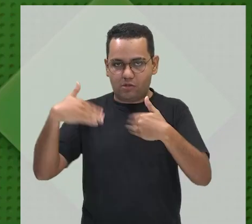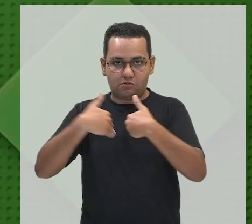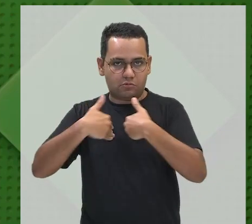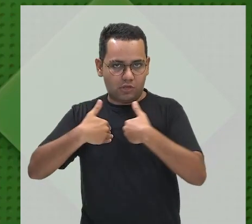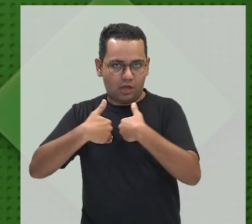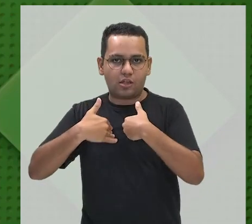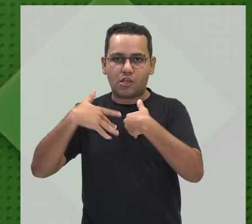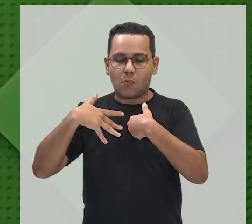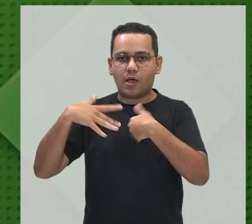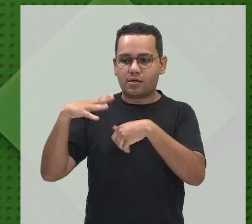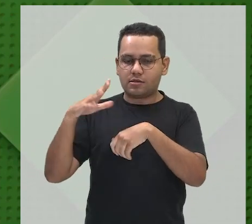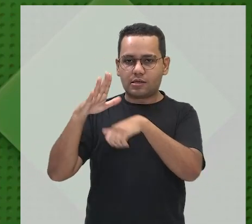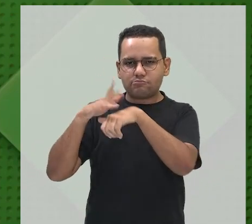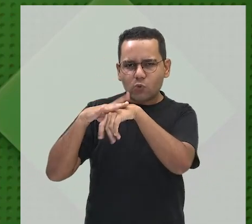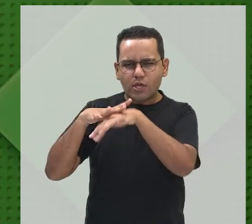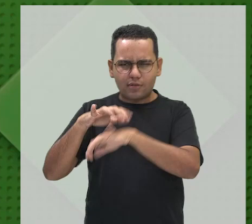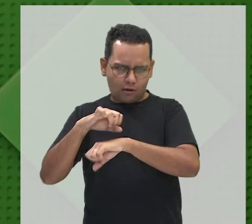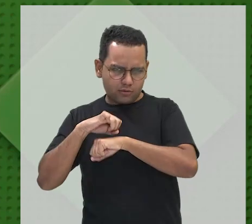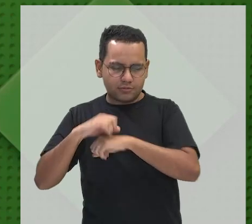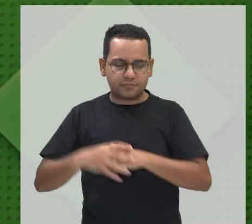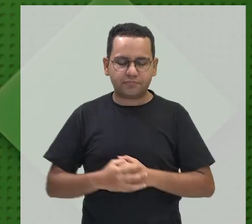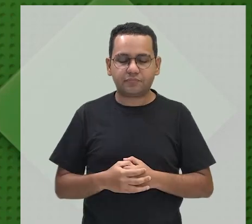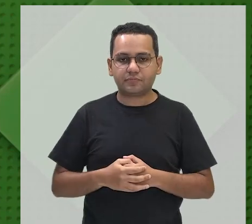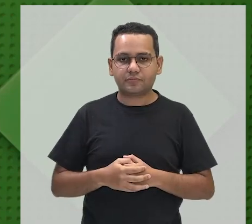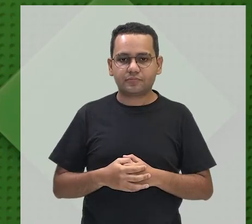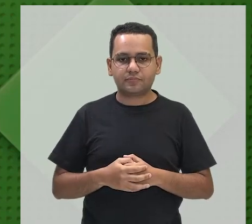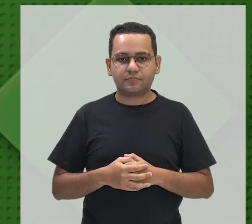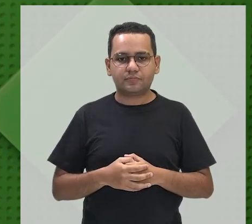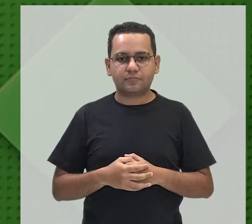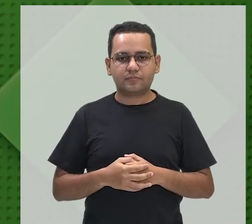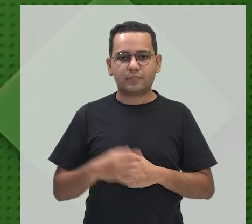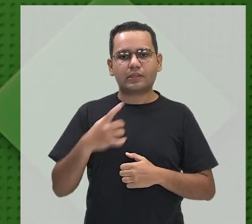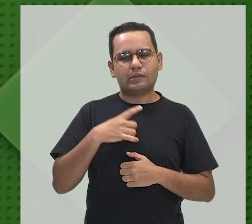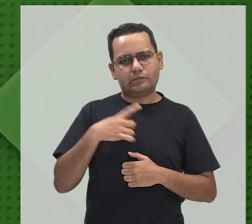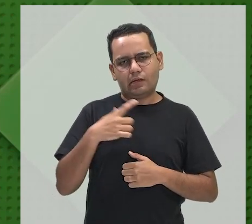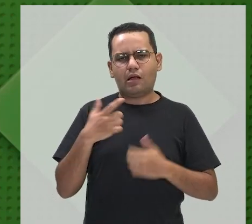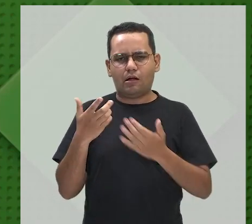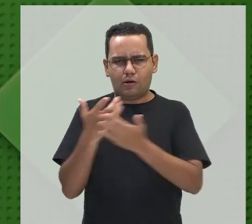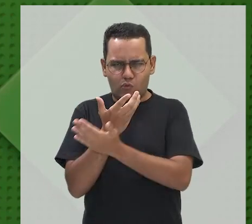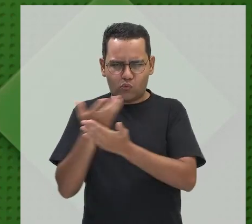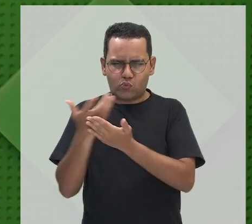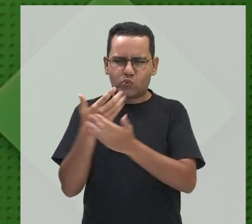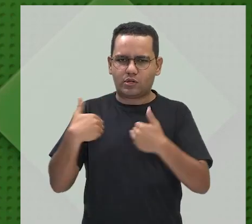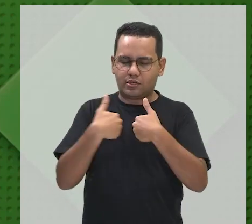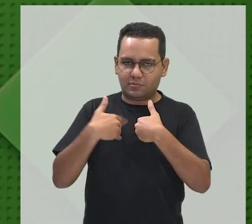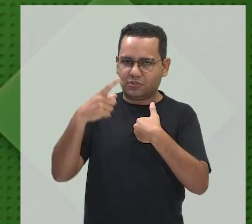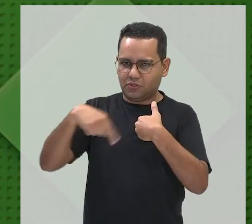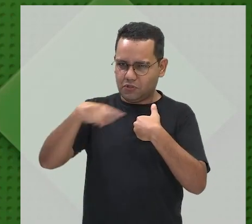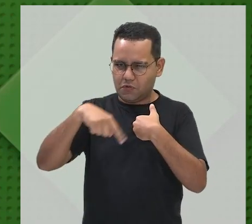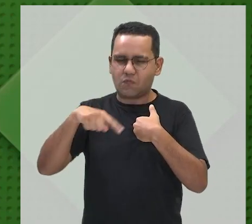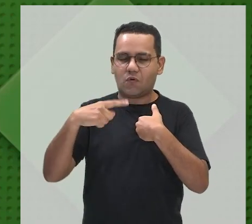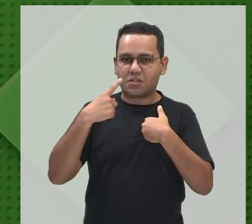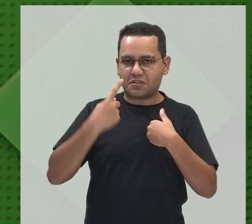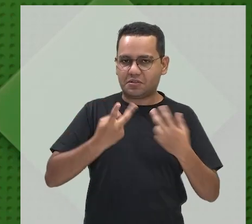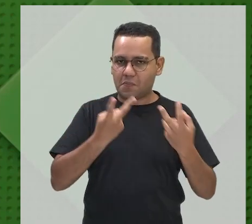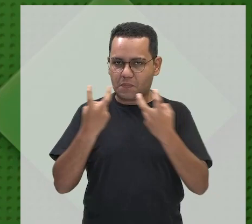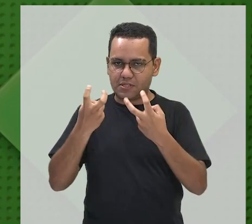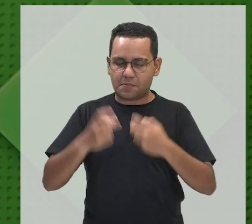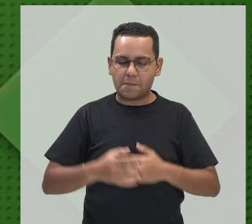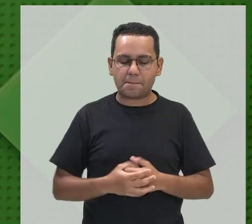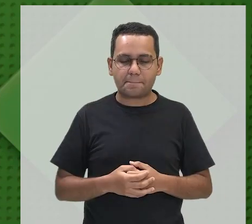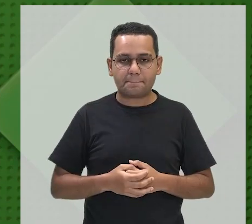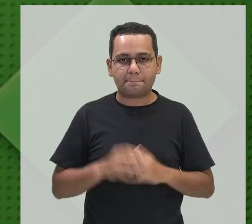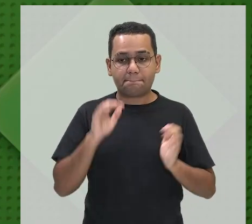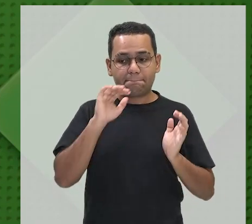conversar e falar sobre essas doenças, né, que estão relacionadas ali com alguns vetores que a gente vai conhecer ao longo dessa aula. Então